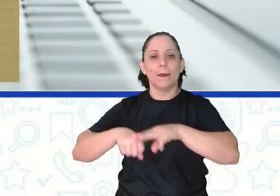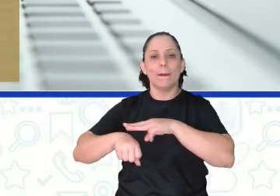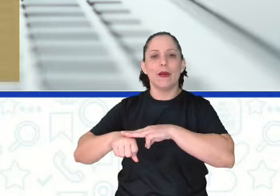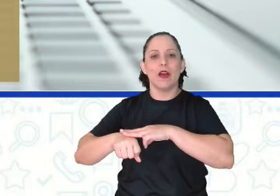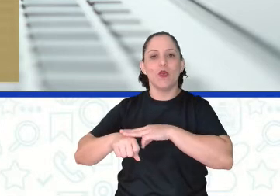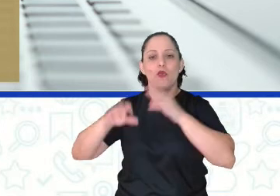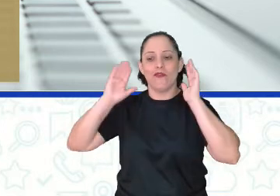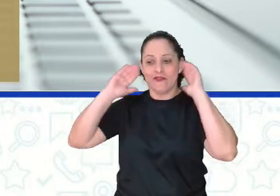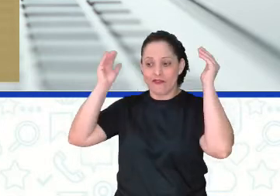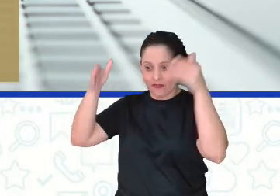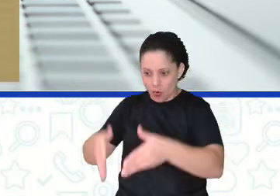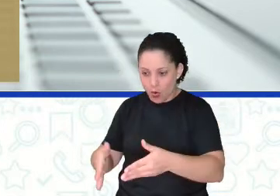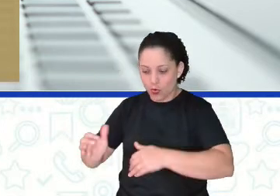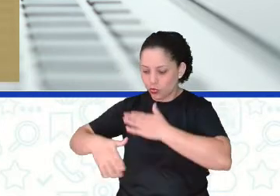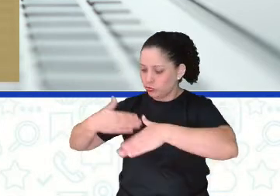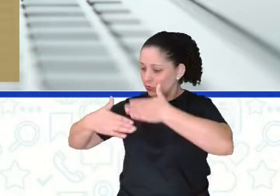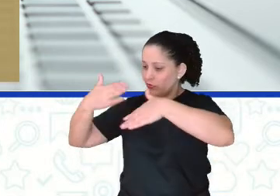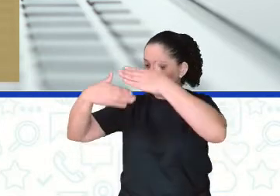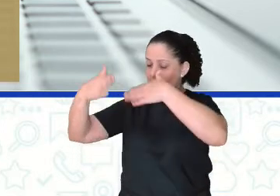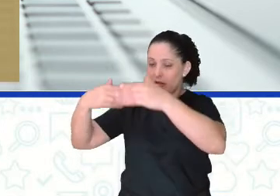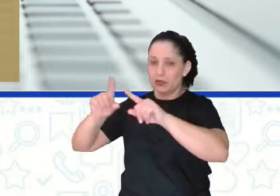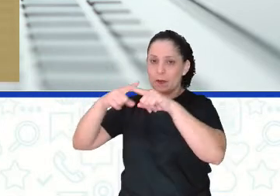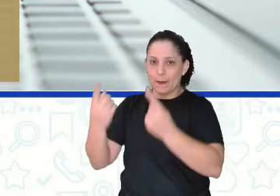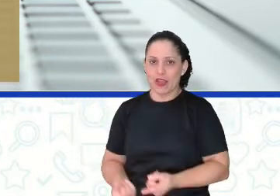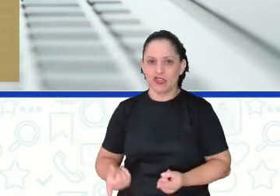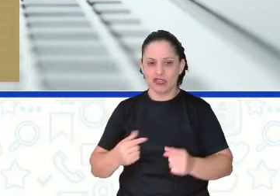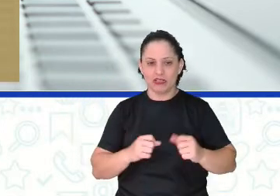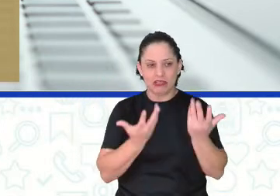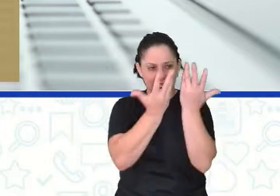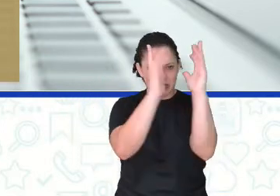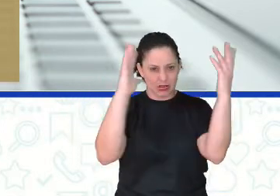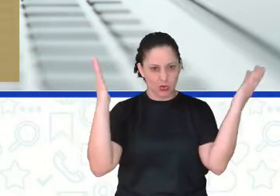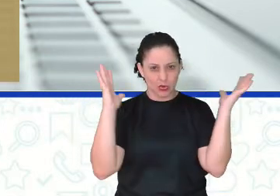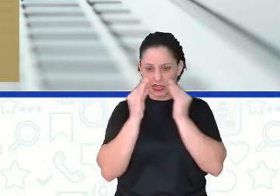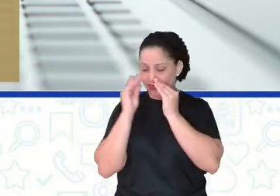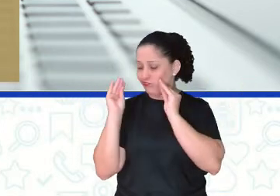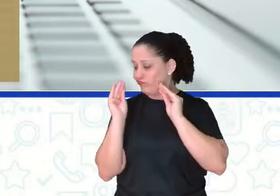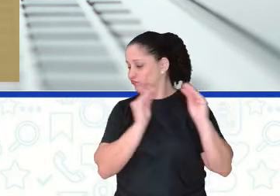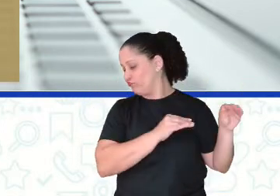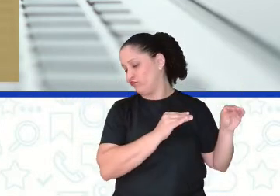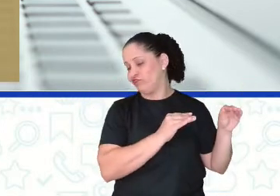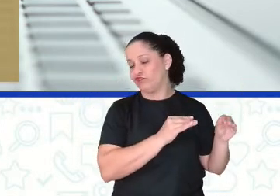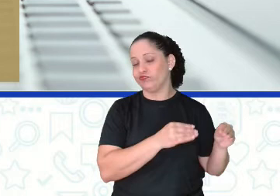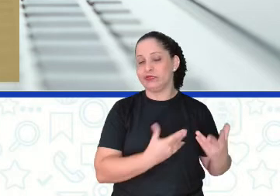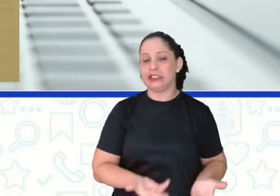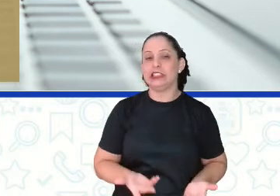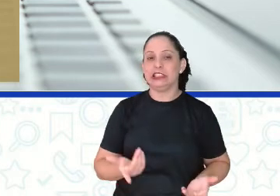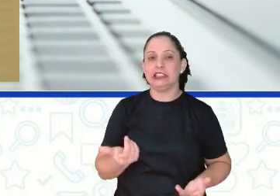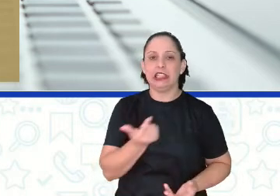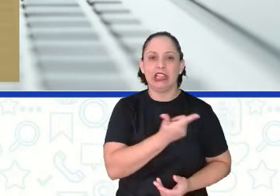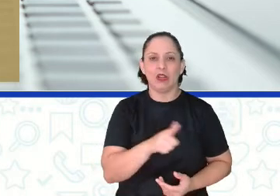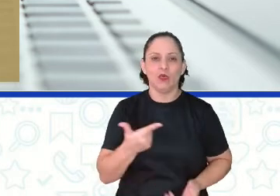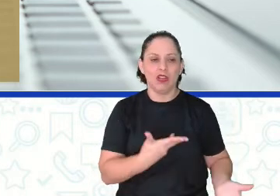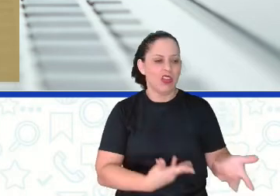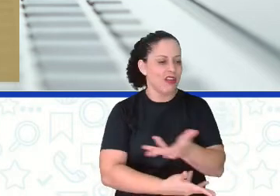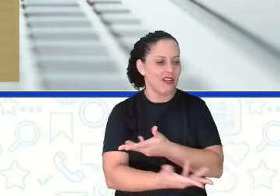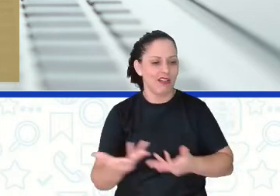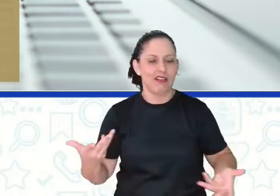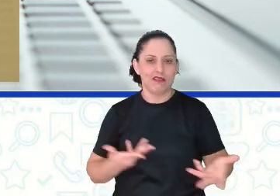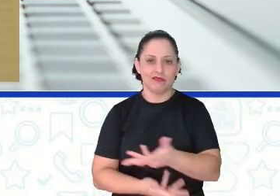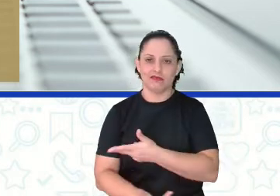desenvolvimento, não ambientalmente responsável e que não alia bem-estar